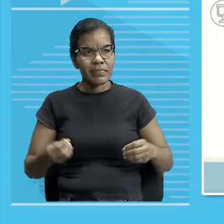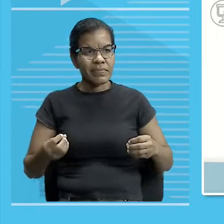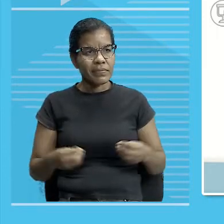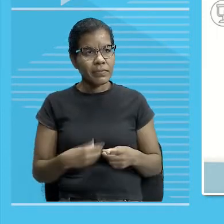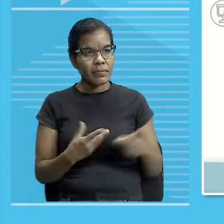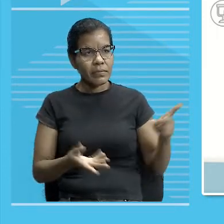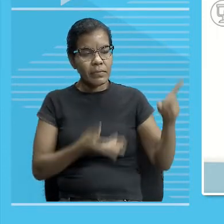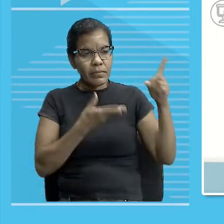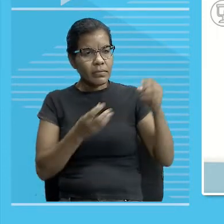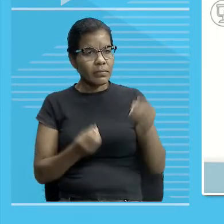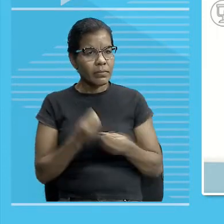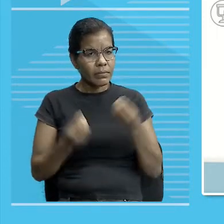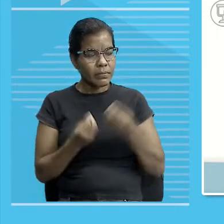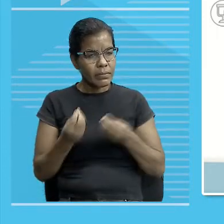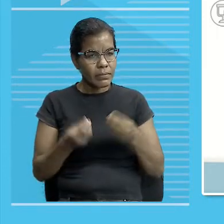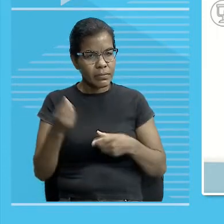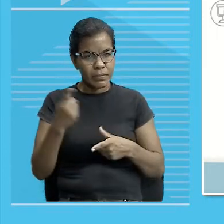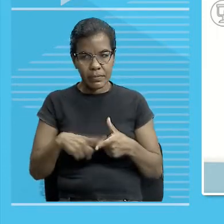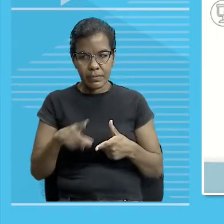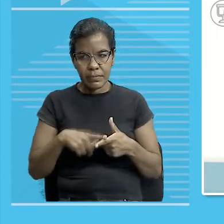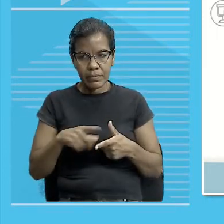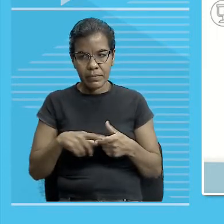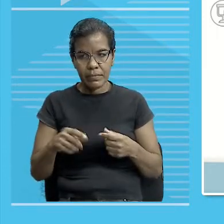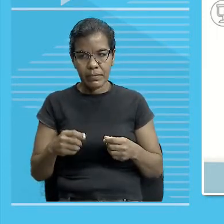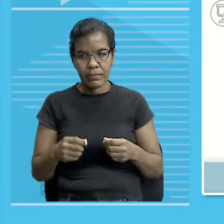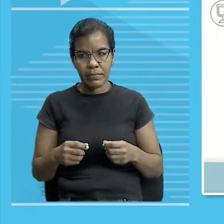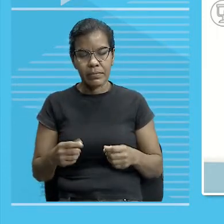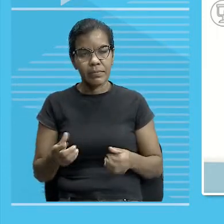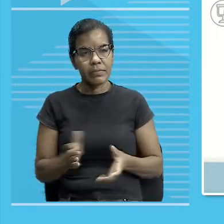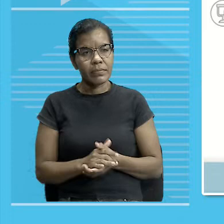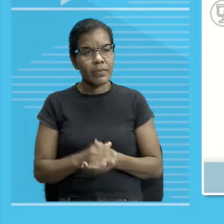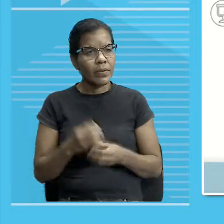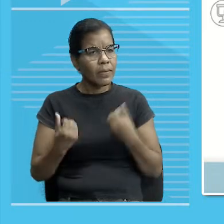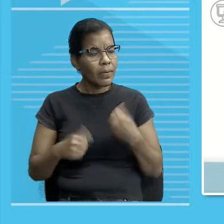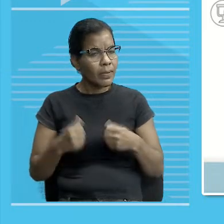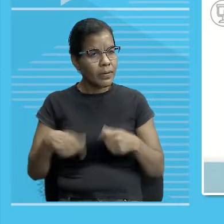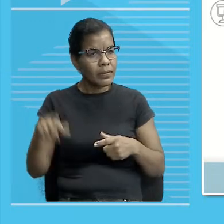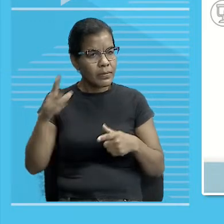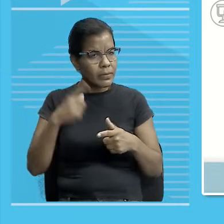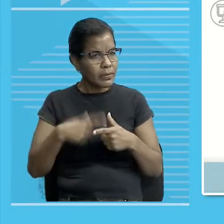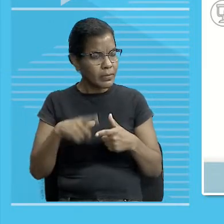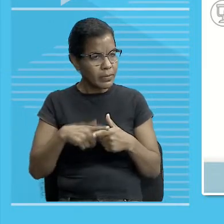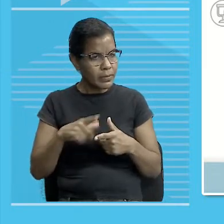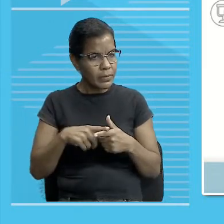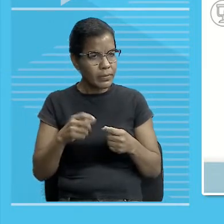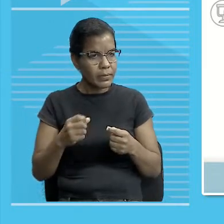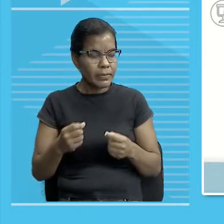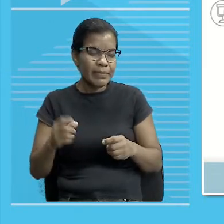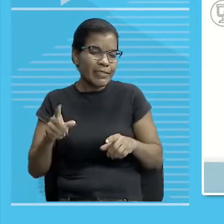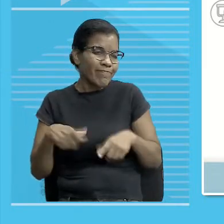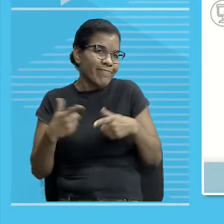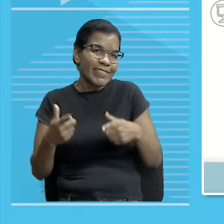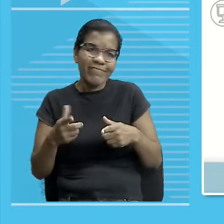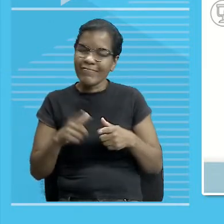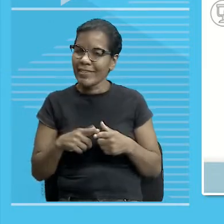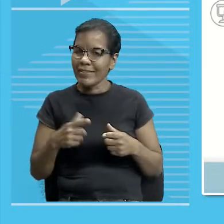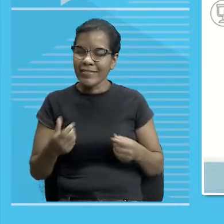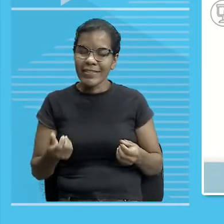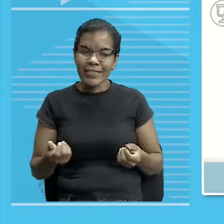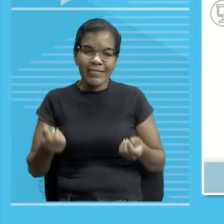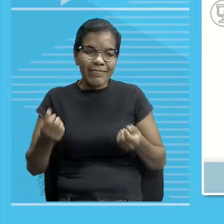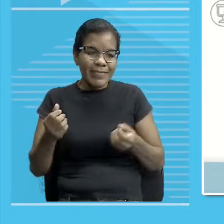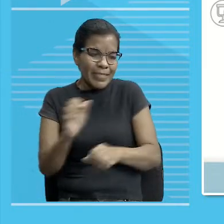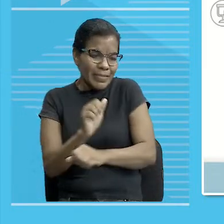Como é que pode ser problema, rapaz? Não é? Como é que pode ser problema? Ah, mas eu não estava preparado. Você não